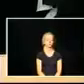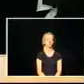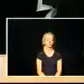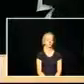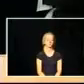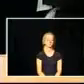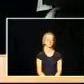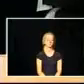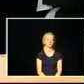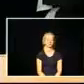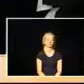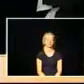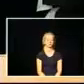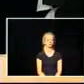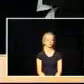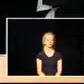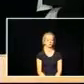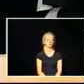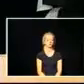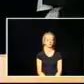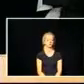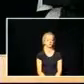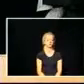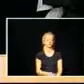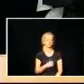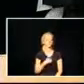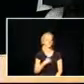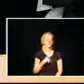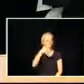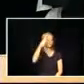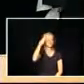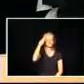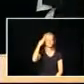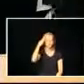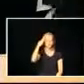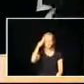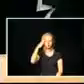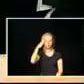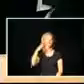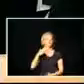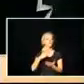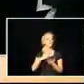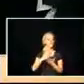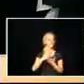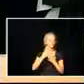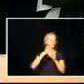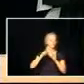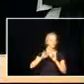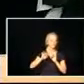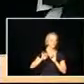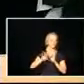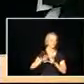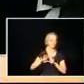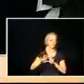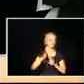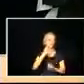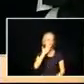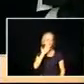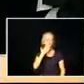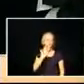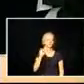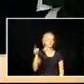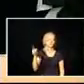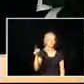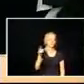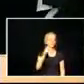José Rui e o professor Grandinetti vão receber essa solicitação de vocês e nós vamos fazer os reparos necessários nesses prédios